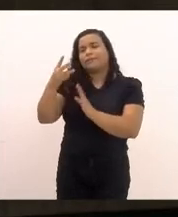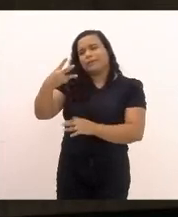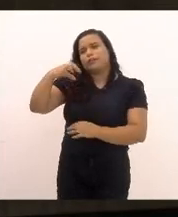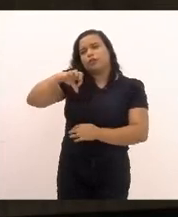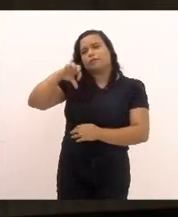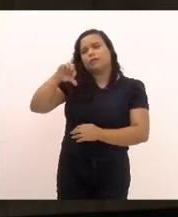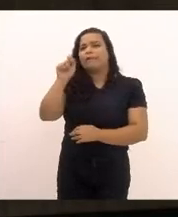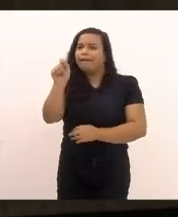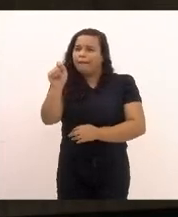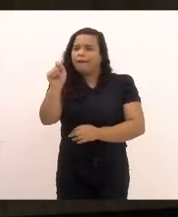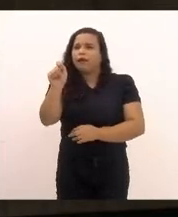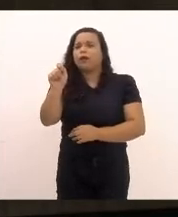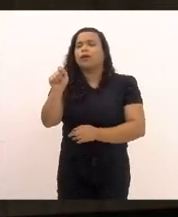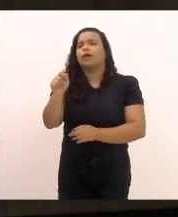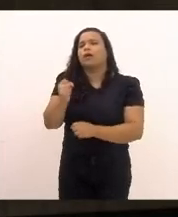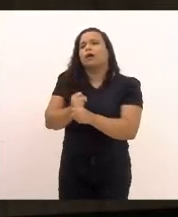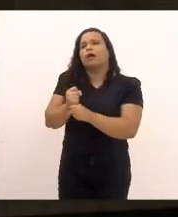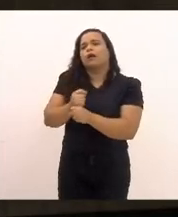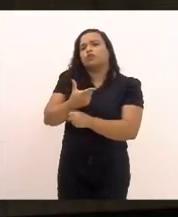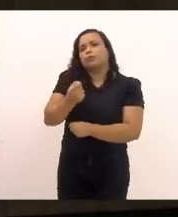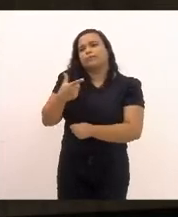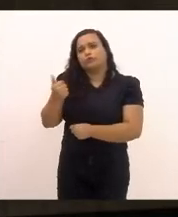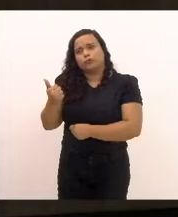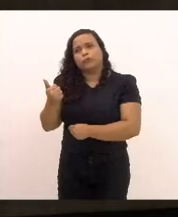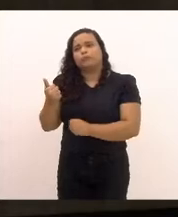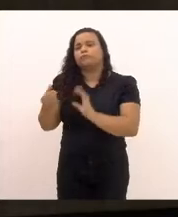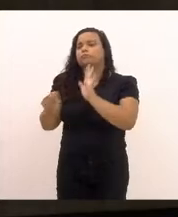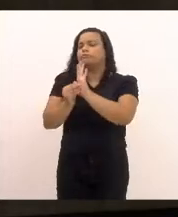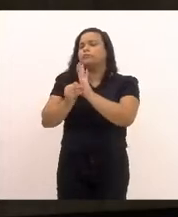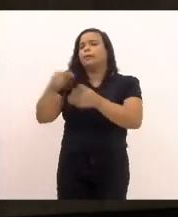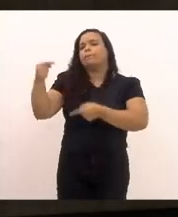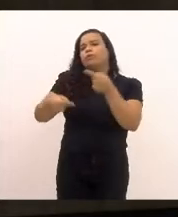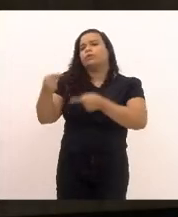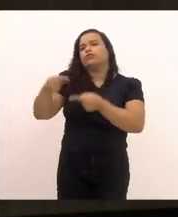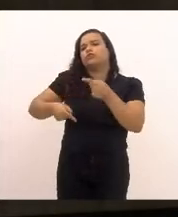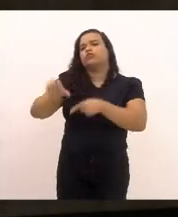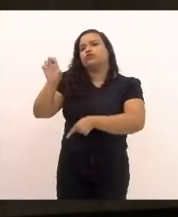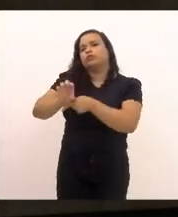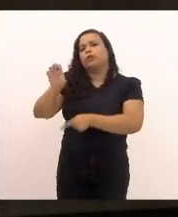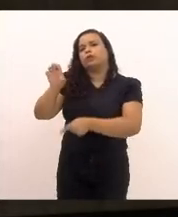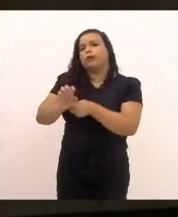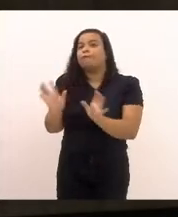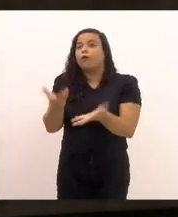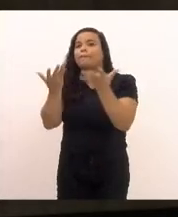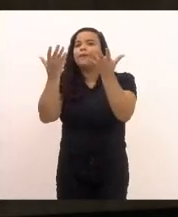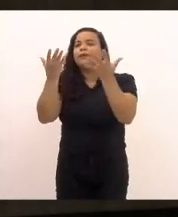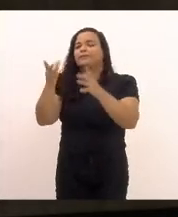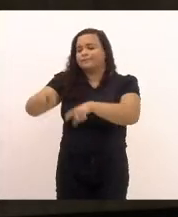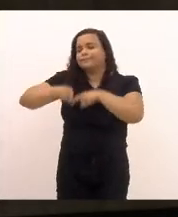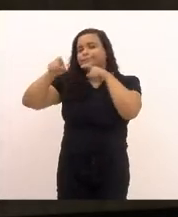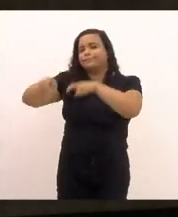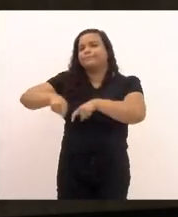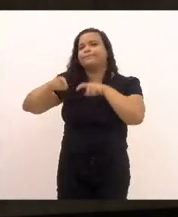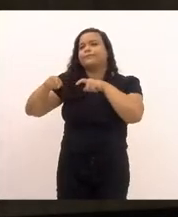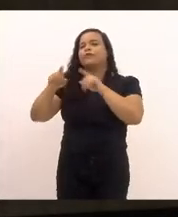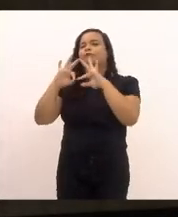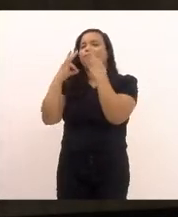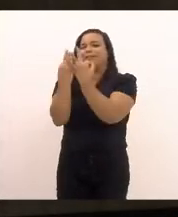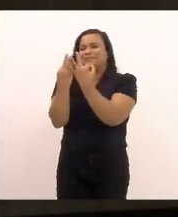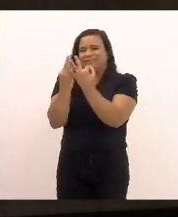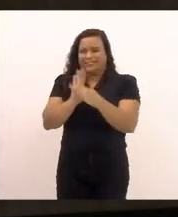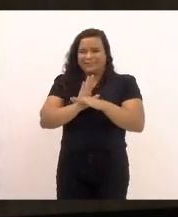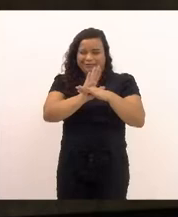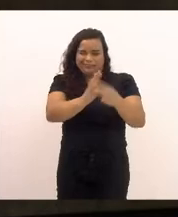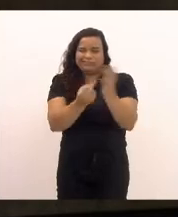399-A de 2021, que institui a política estadual de fomento à agroindústria familiar no estado do Rio de Janeiro, que é um